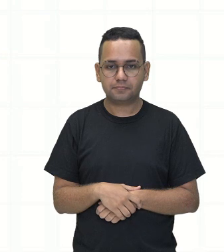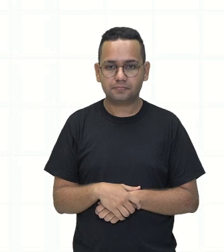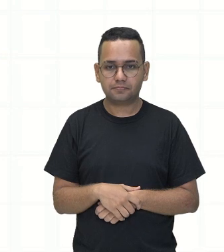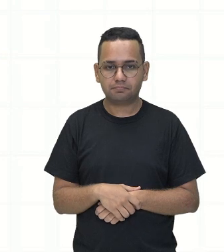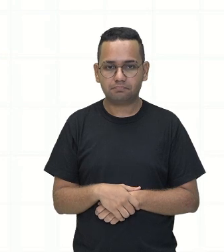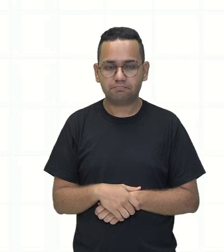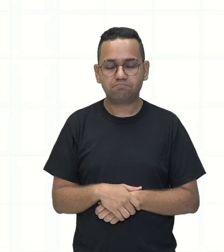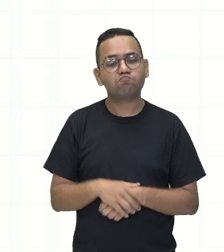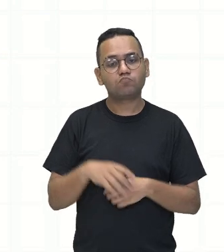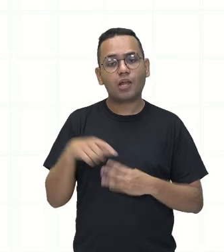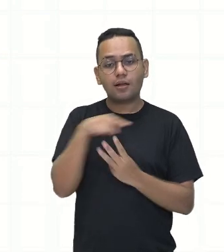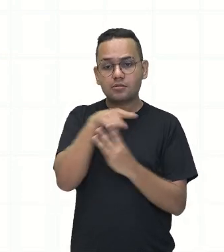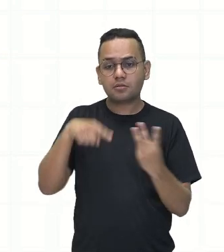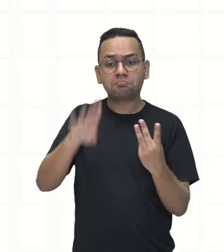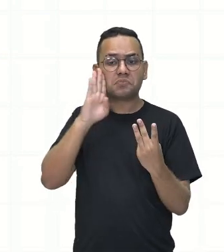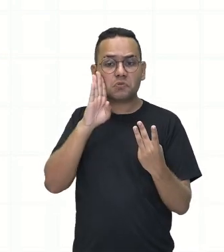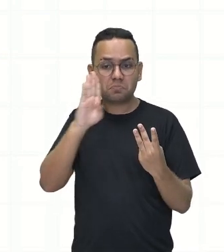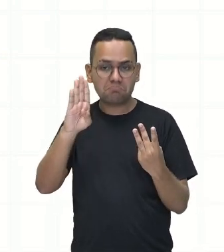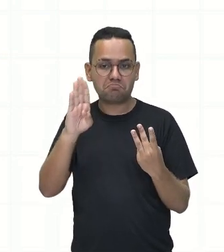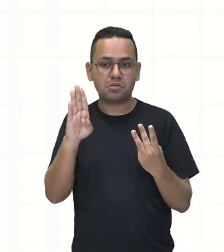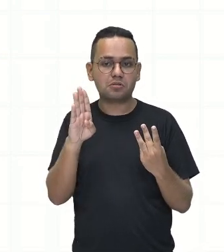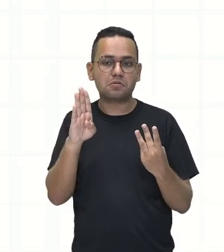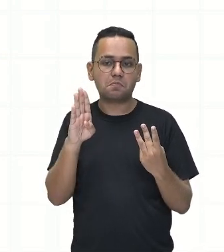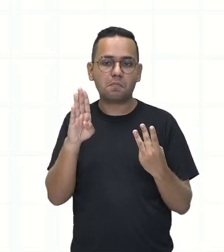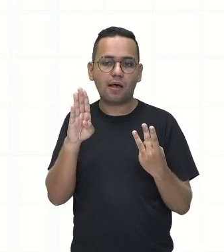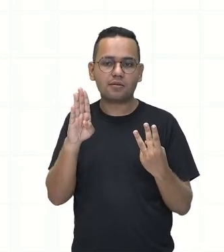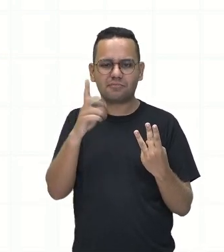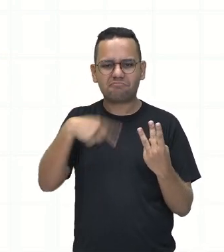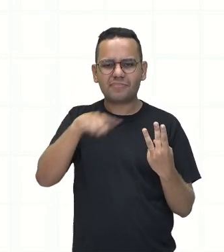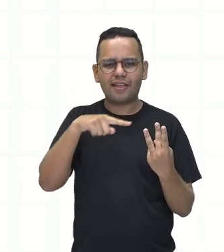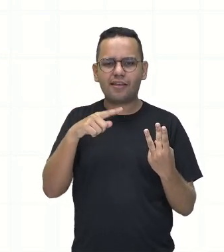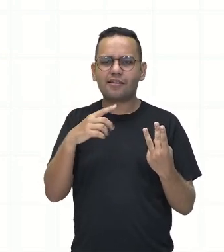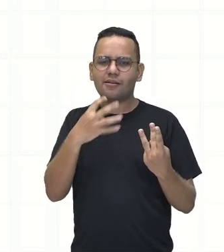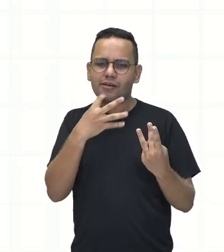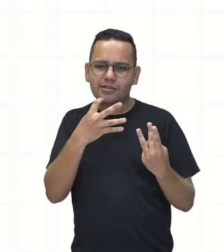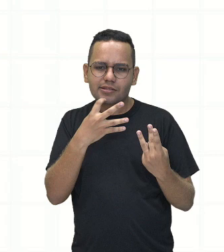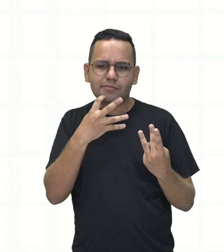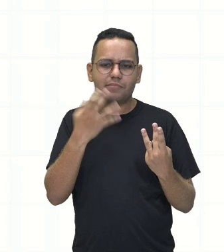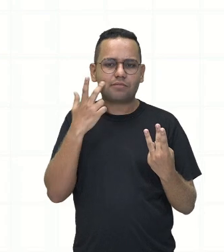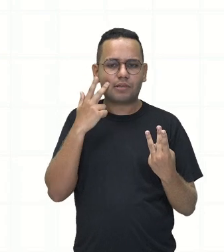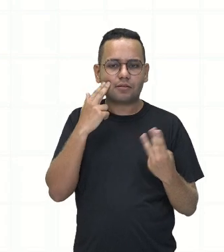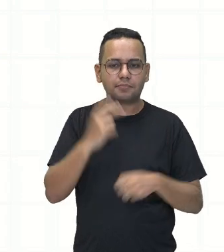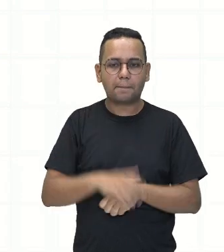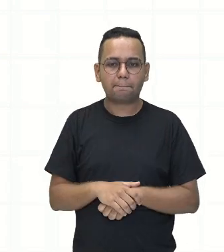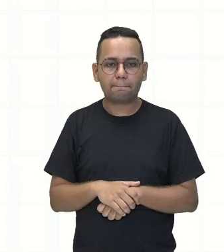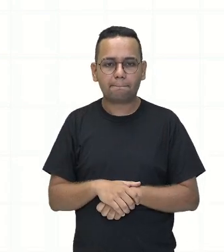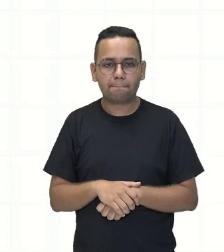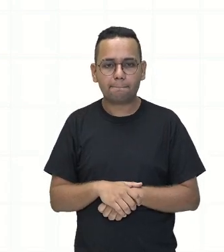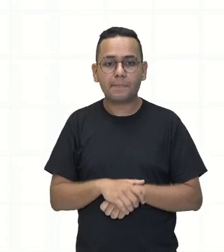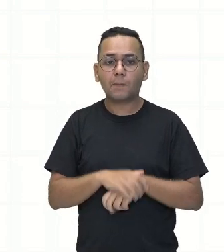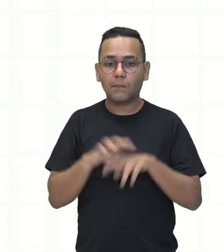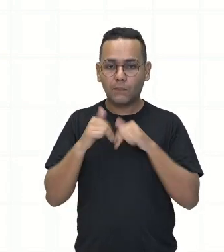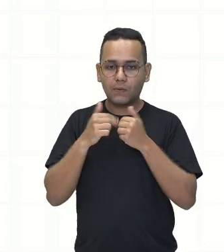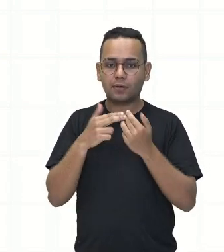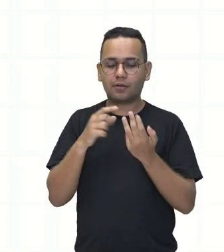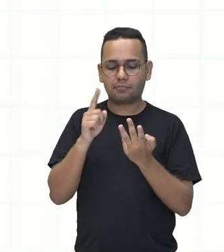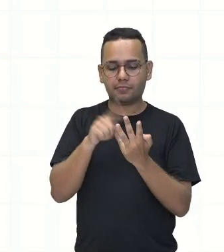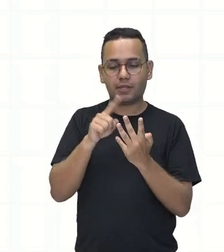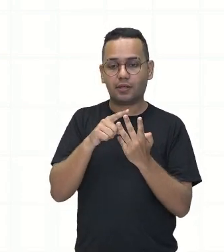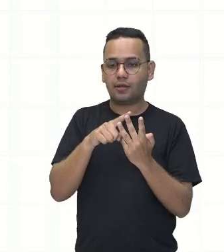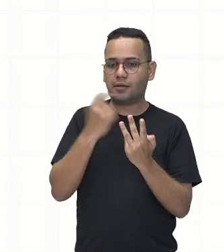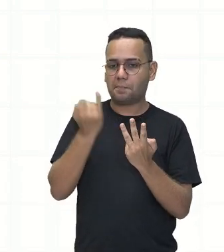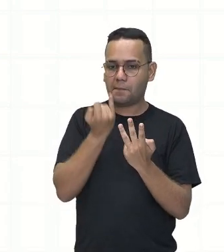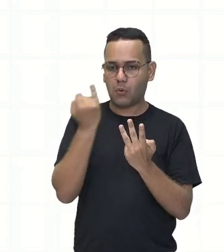as principais representantes das pteridófitas, e a mais importante delas é a samambaia, né? Como a gente